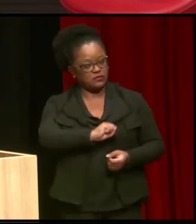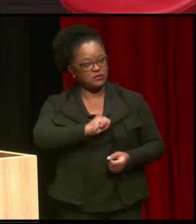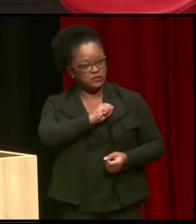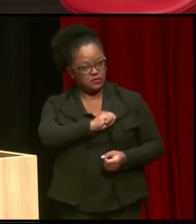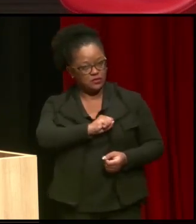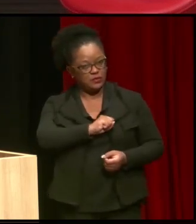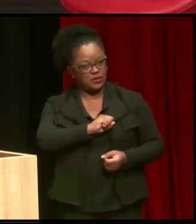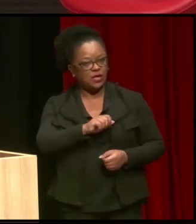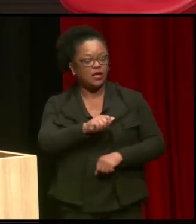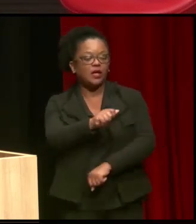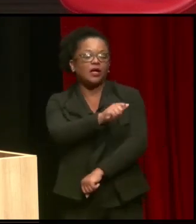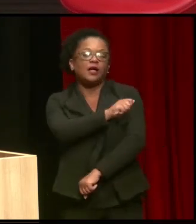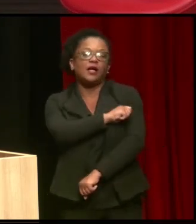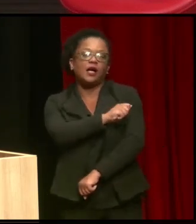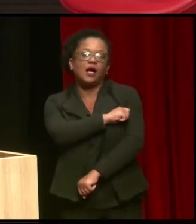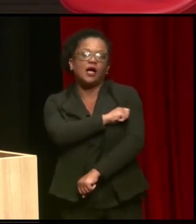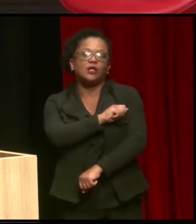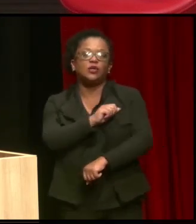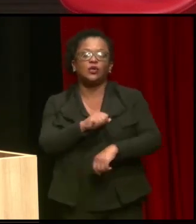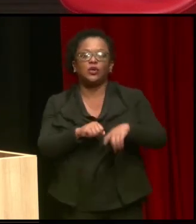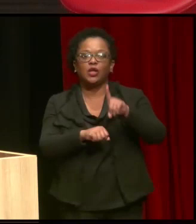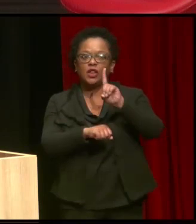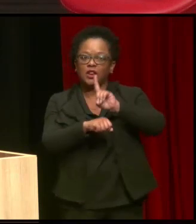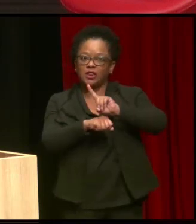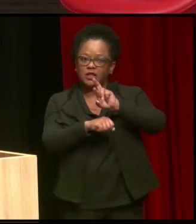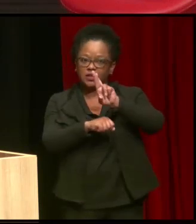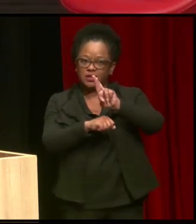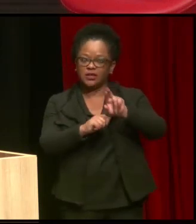doutorado lá, ele tem um computador que fala